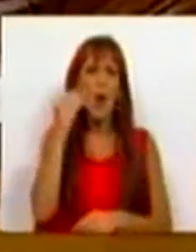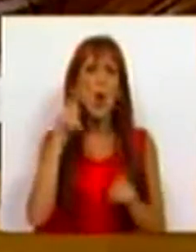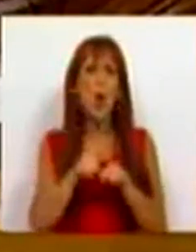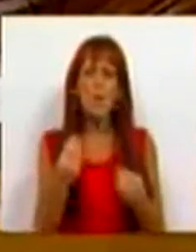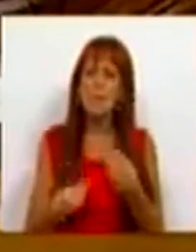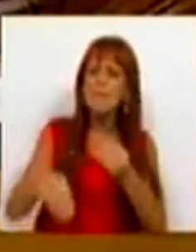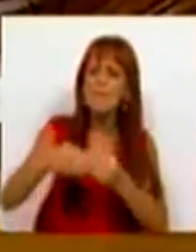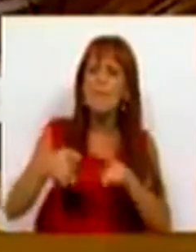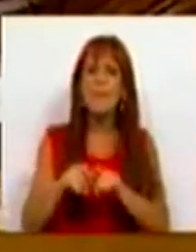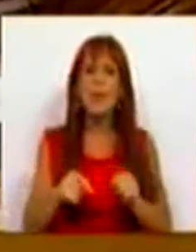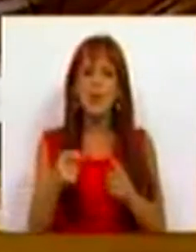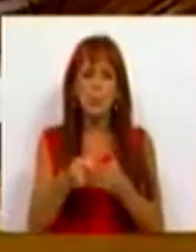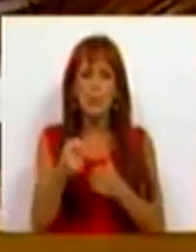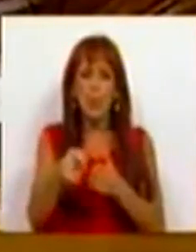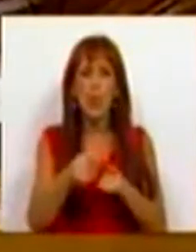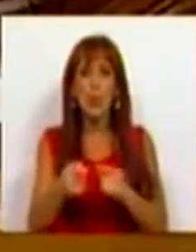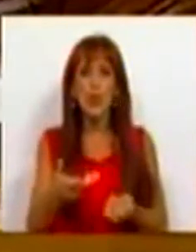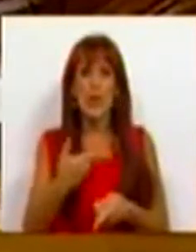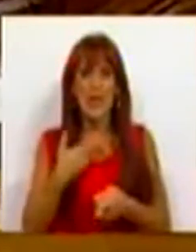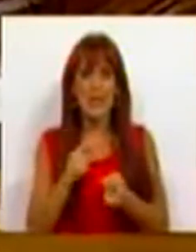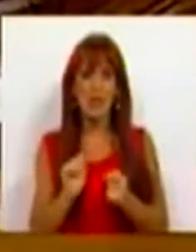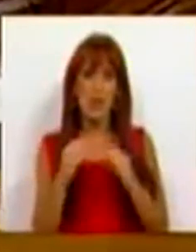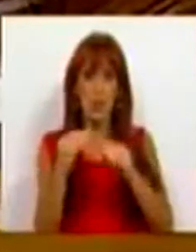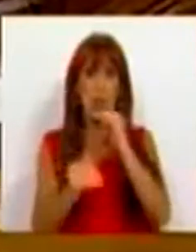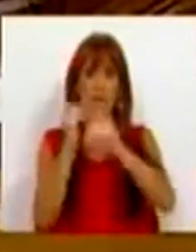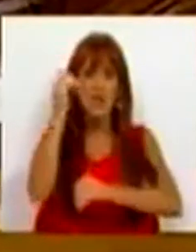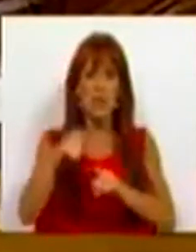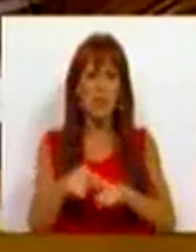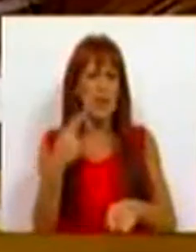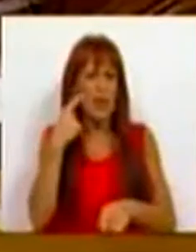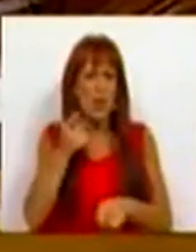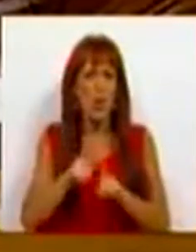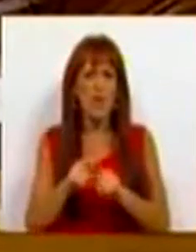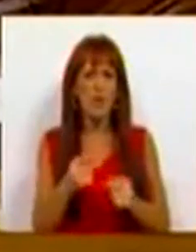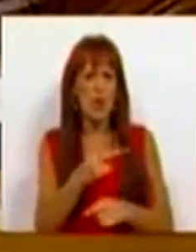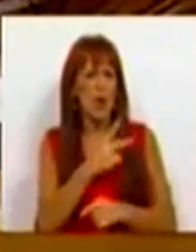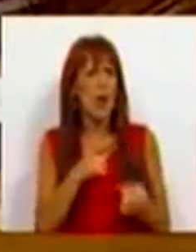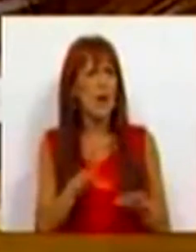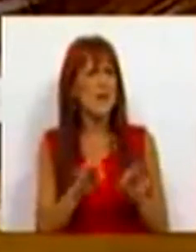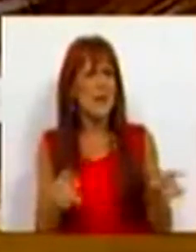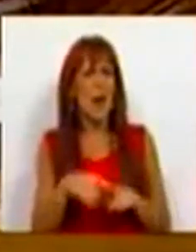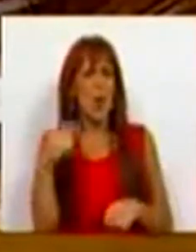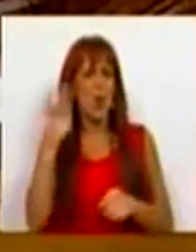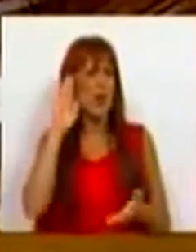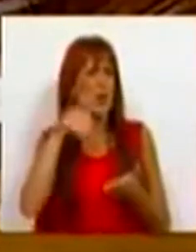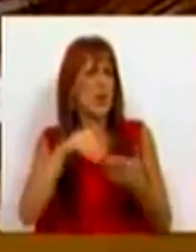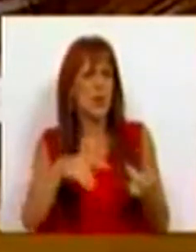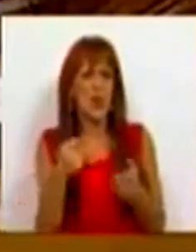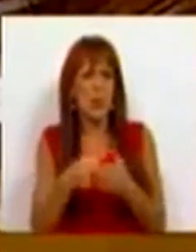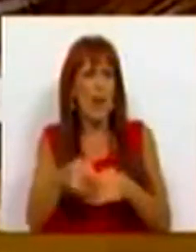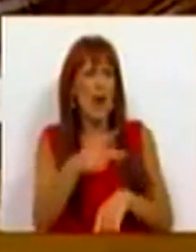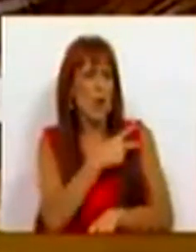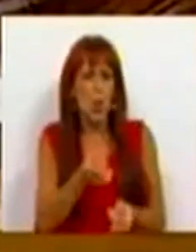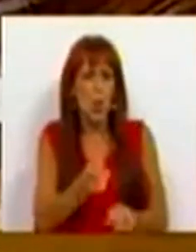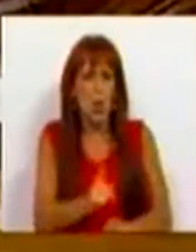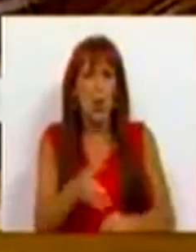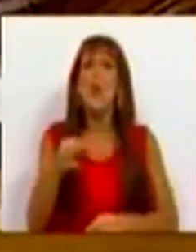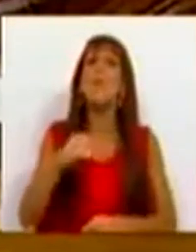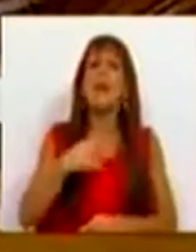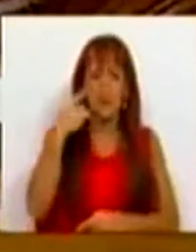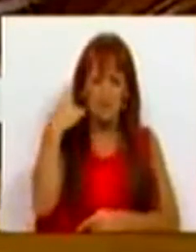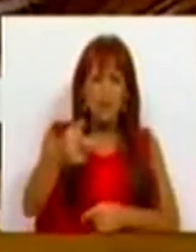do grau de mestre e doutor, coloca-se uma questão adicional, que é a inexistência de um teto máximo de propina. Mas esse problema de fundo e de